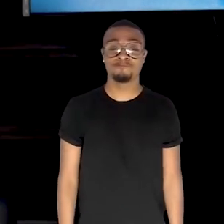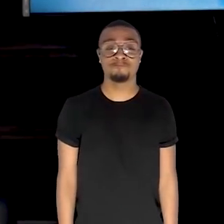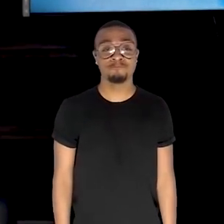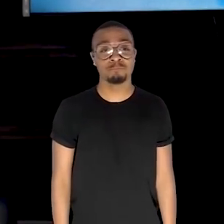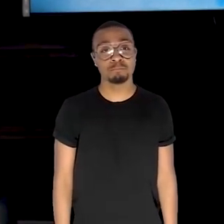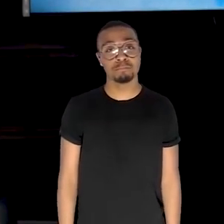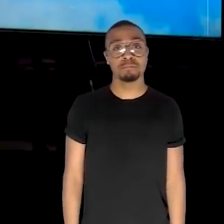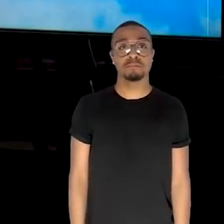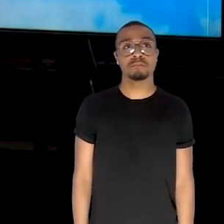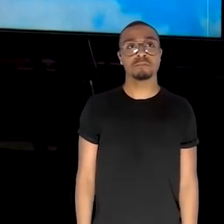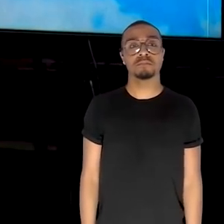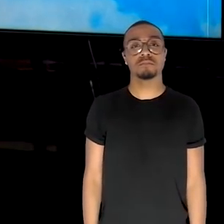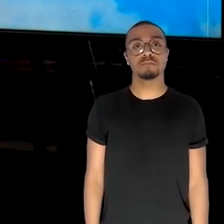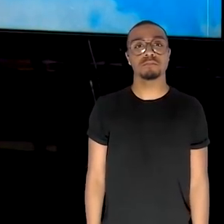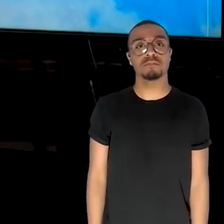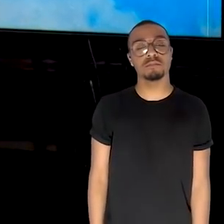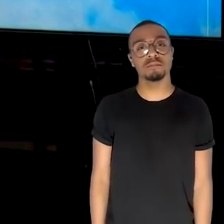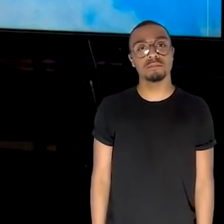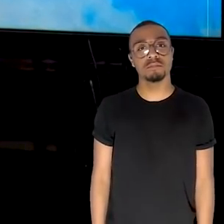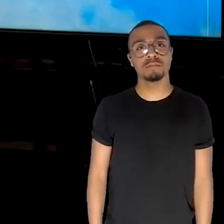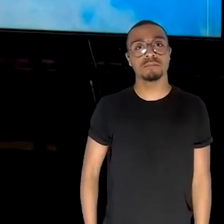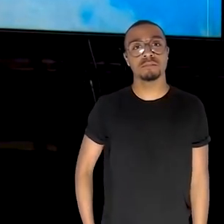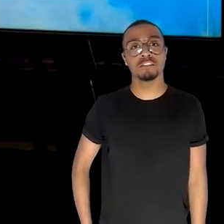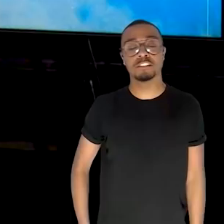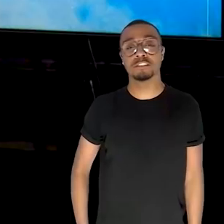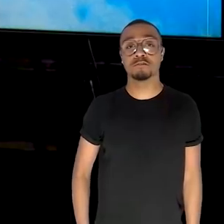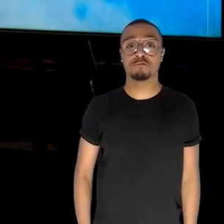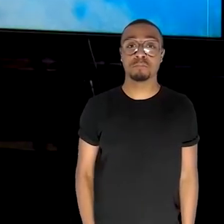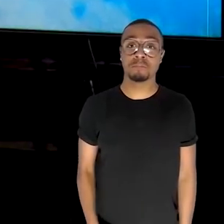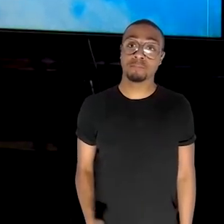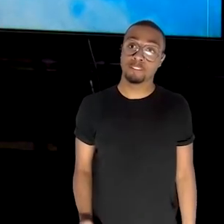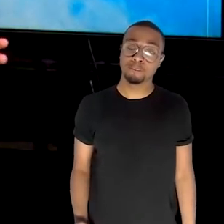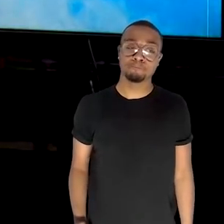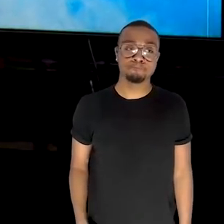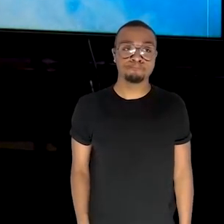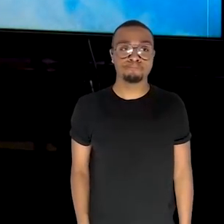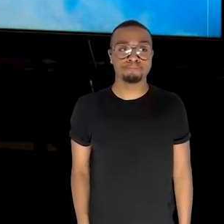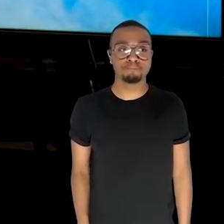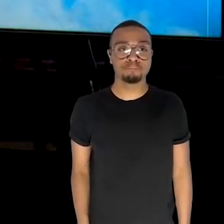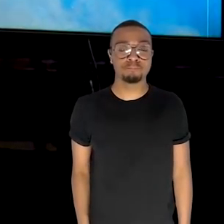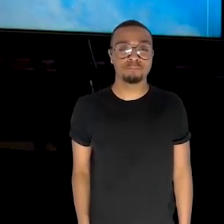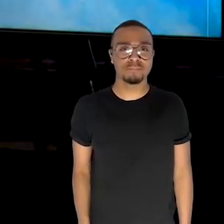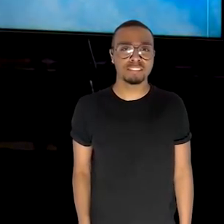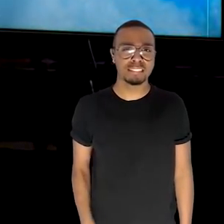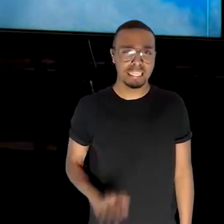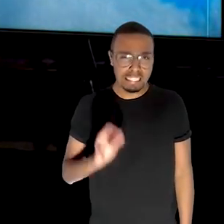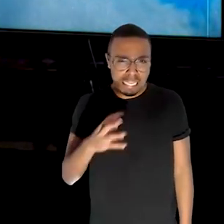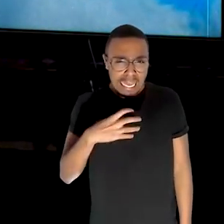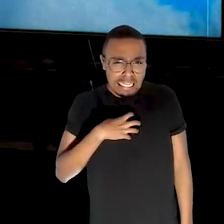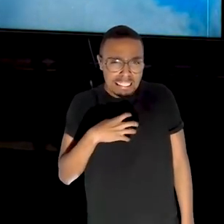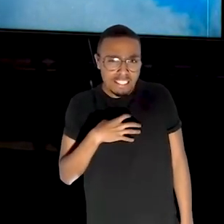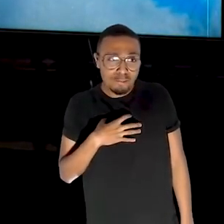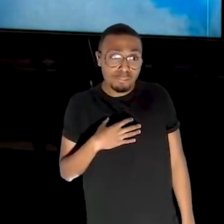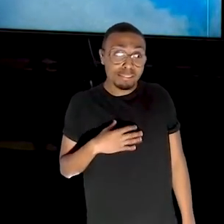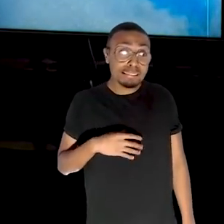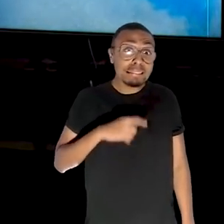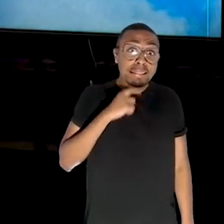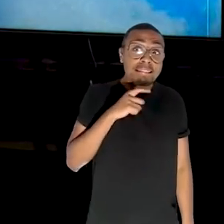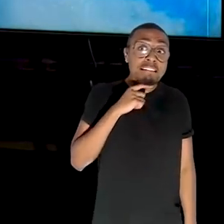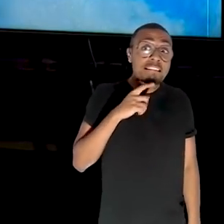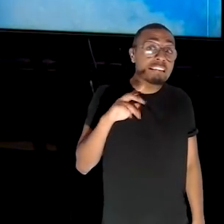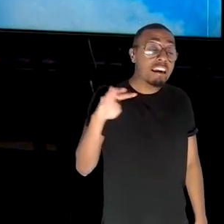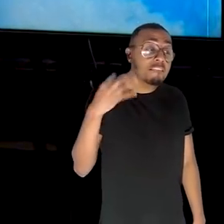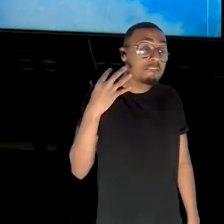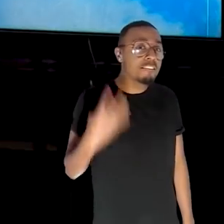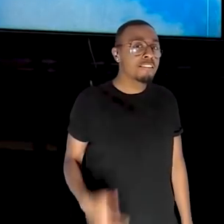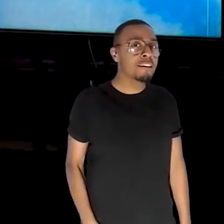Olha, irmãos, não tem sensação pior para nós do que se sentir invisível, é ou não é? Quando você parece que a sua vida não